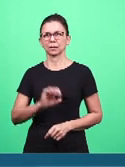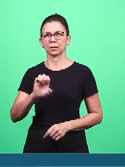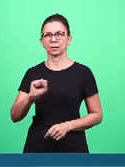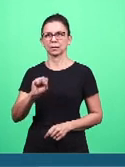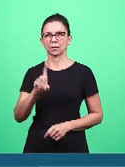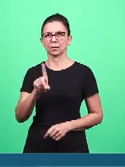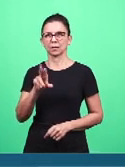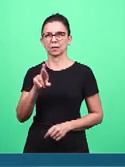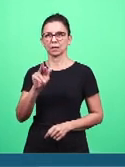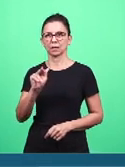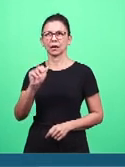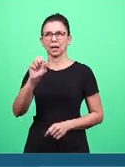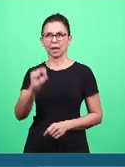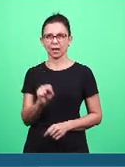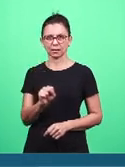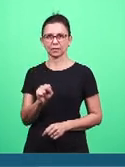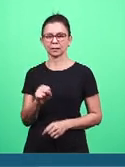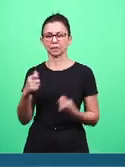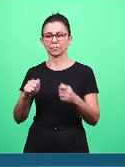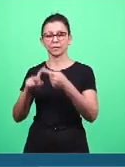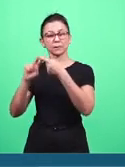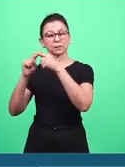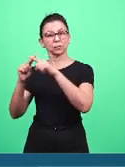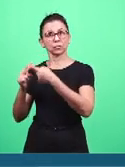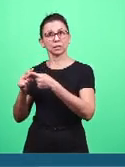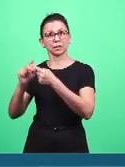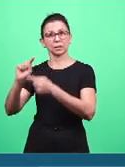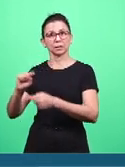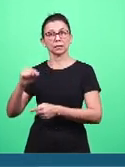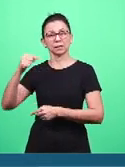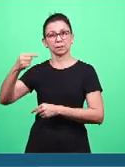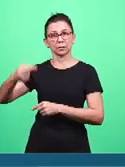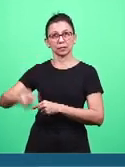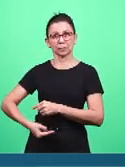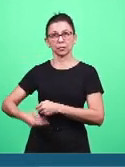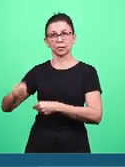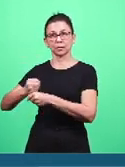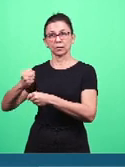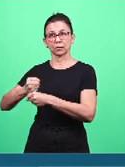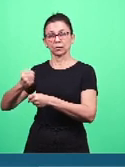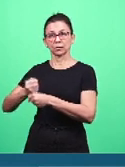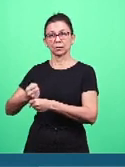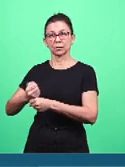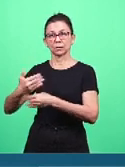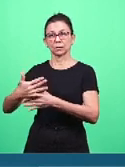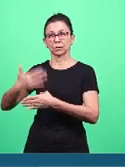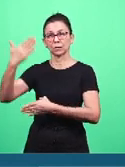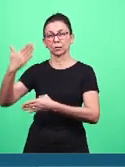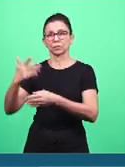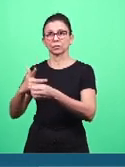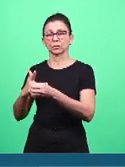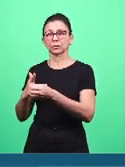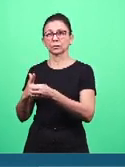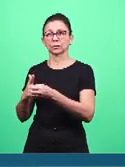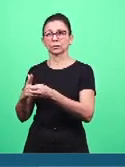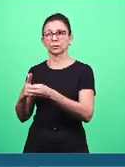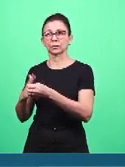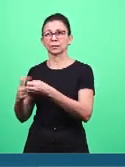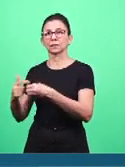que é que Neemias faz? Vamos acertar aqui primeiro a coisa. Não vai ser assim. O povo